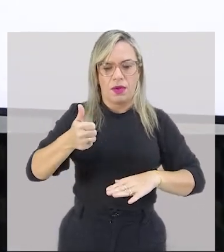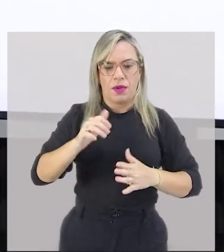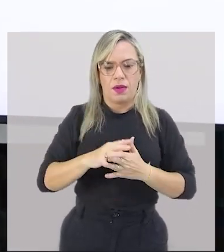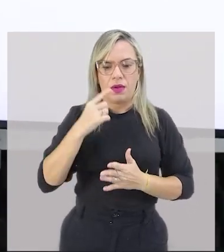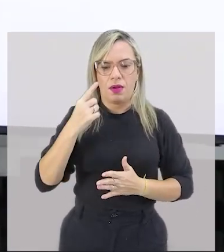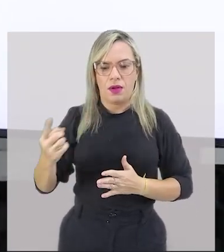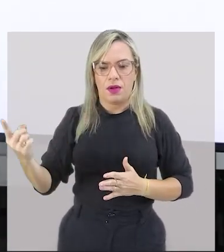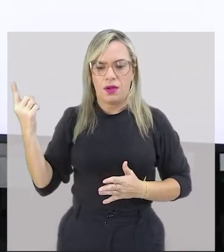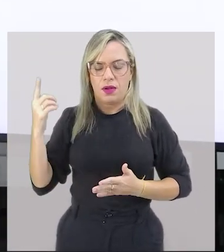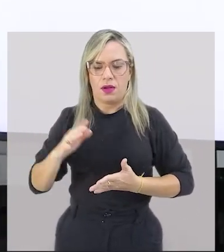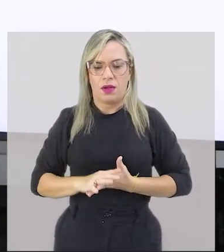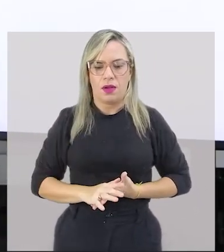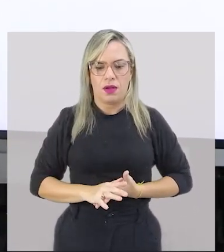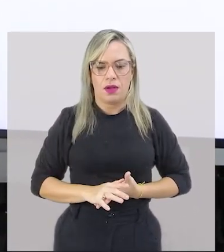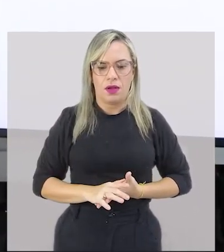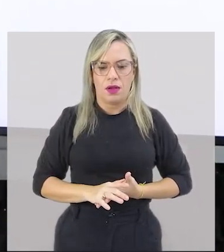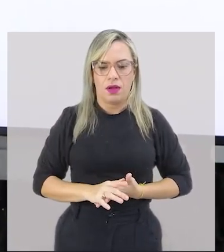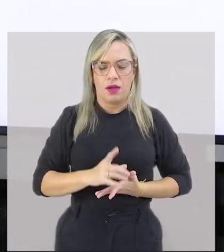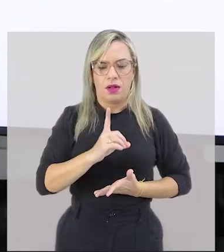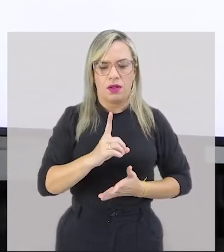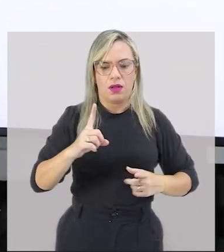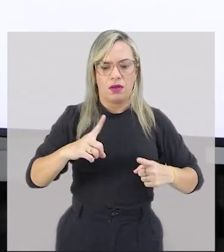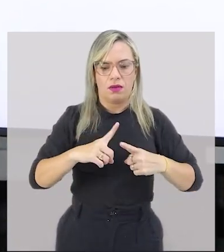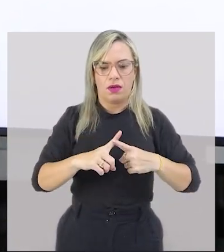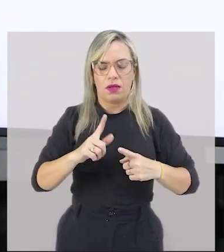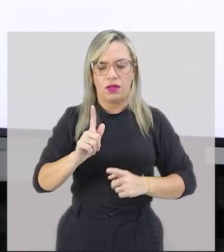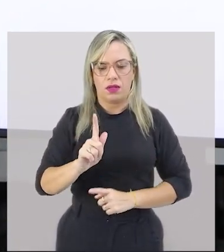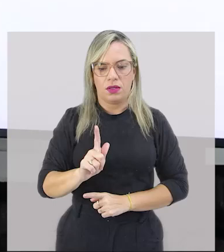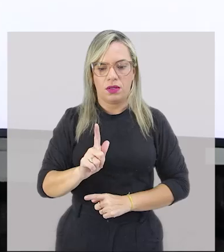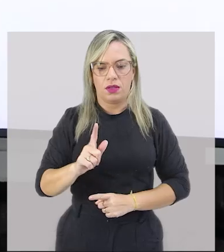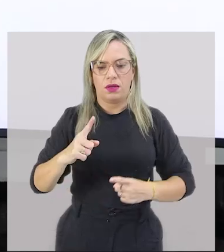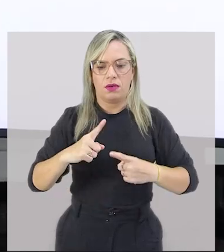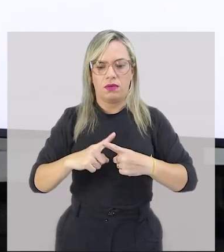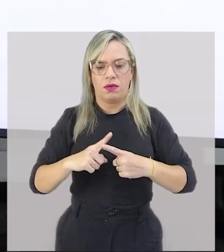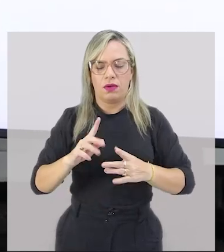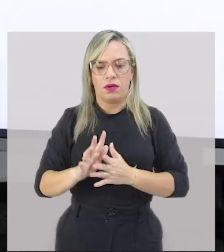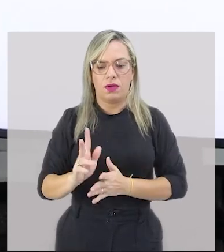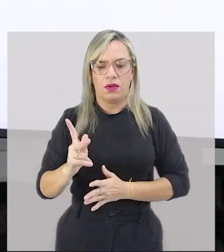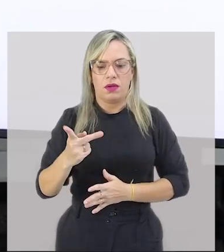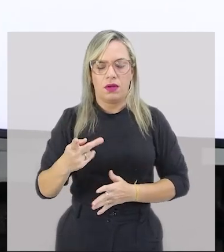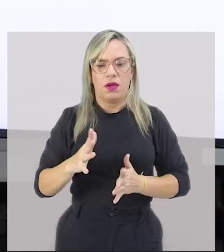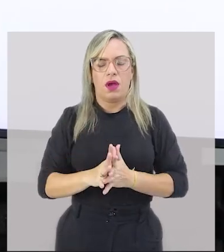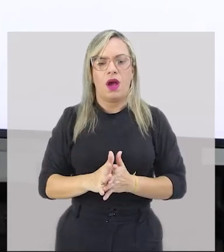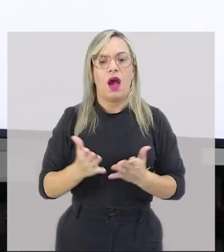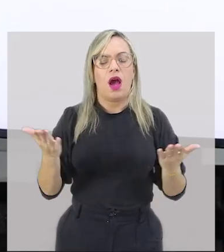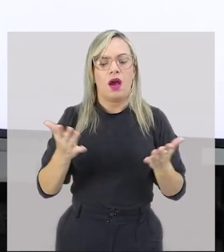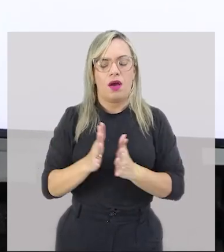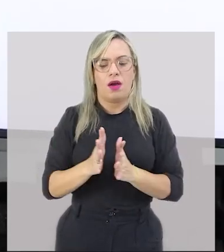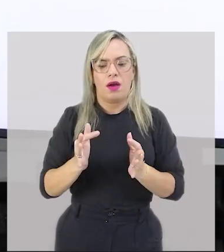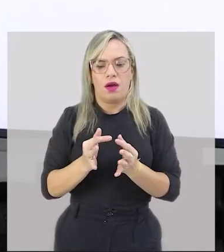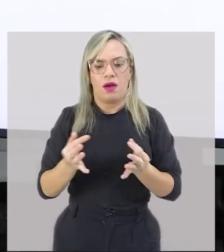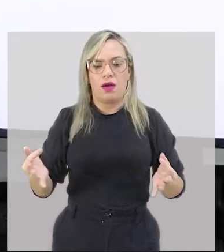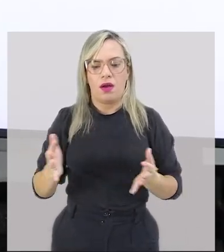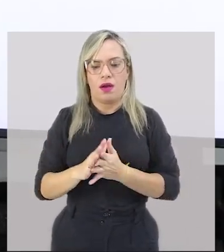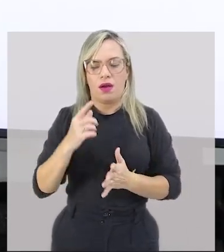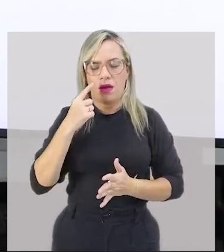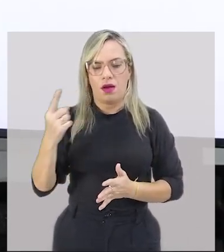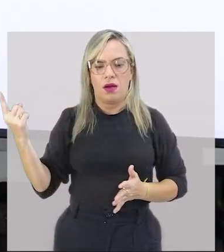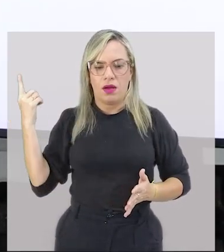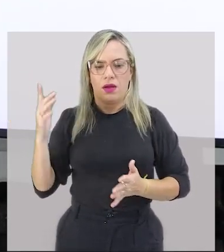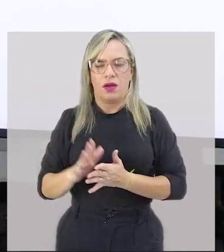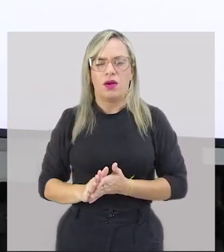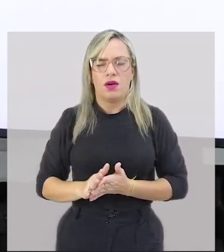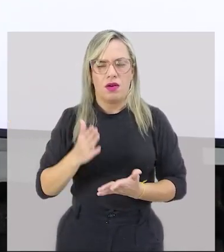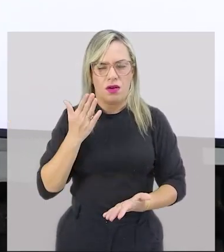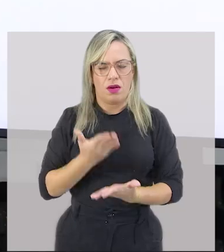vezes G vezes H. Agora ficou simples, ó. Pressão hidrostática. O professor já deu aula disso para